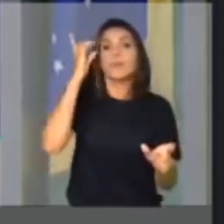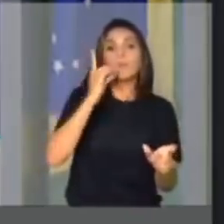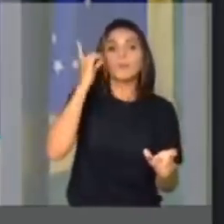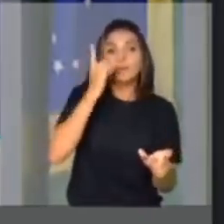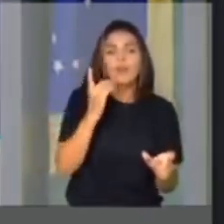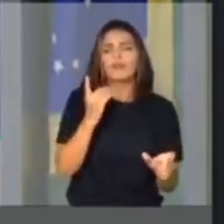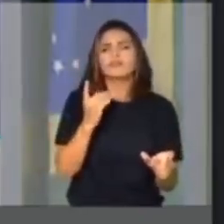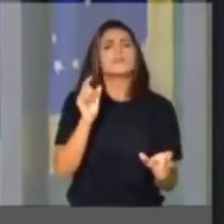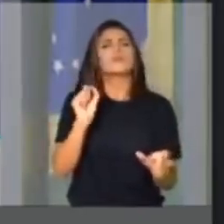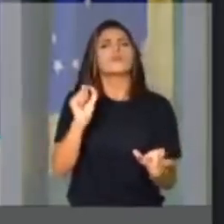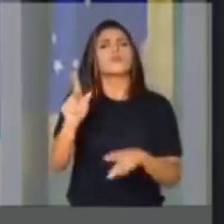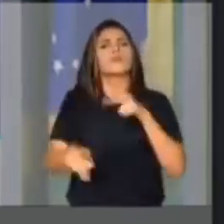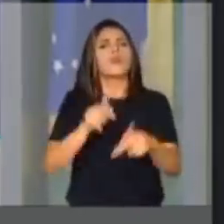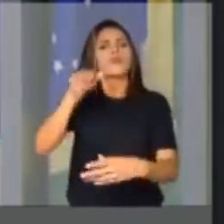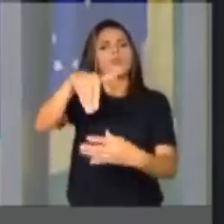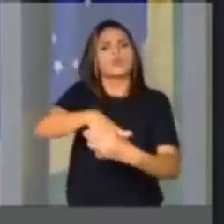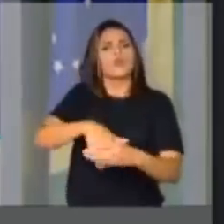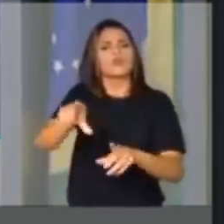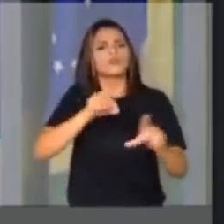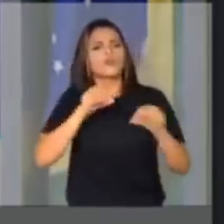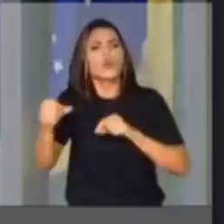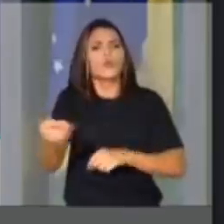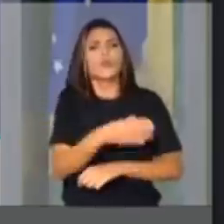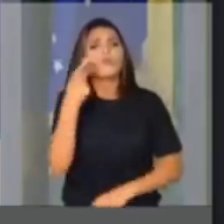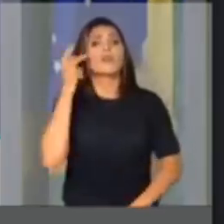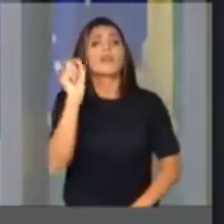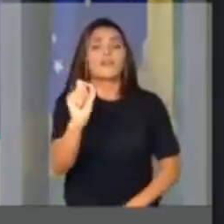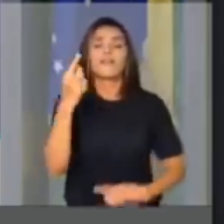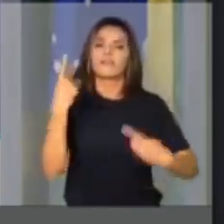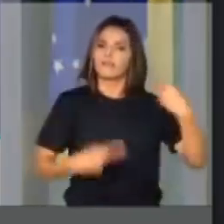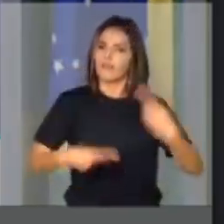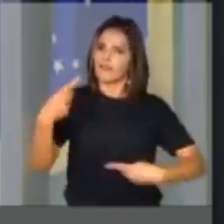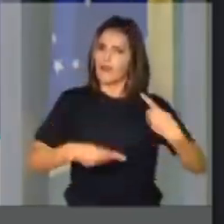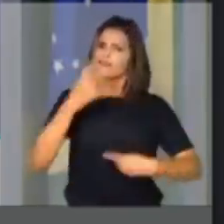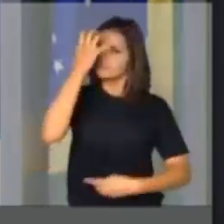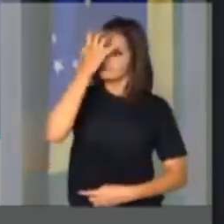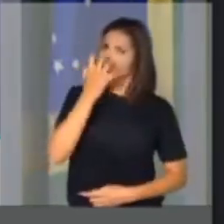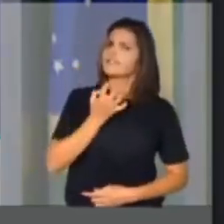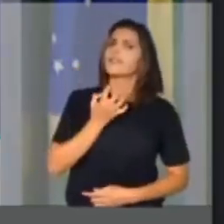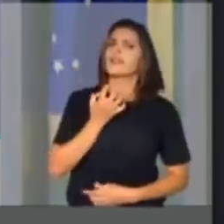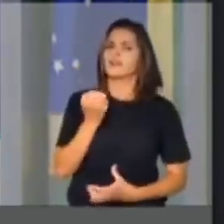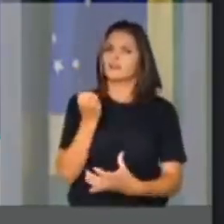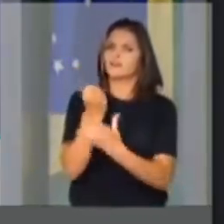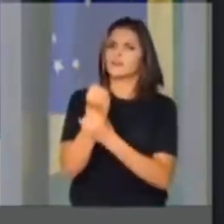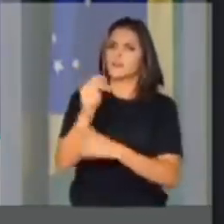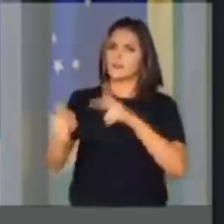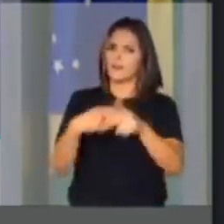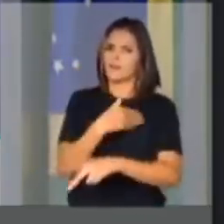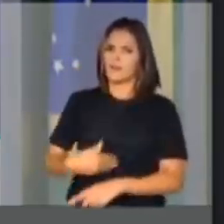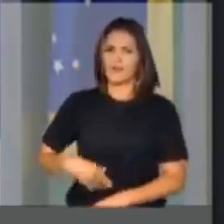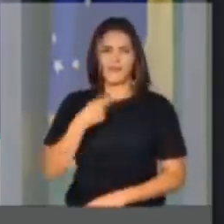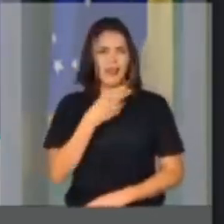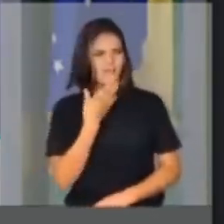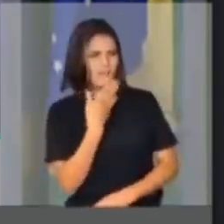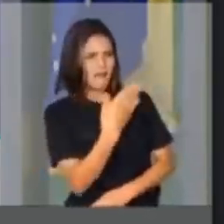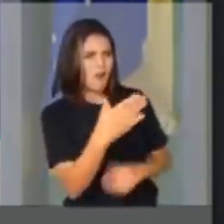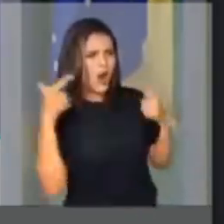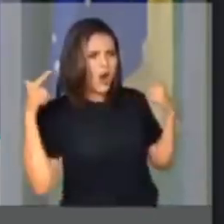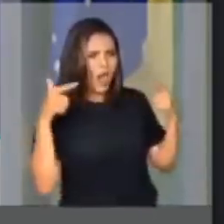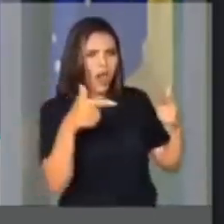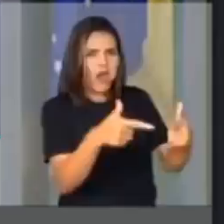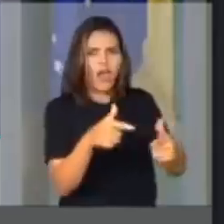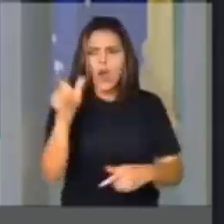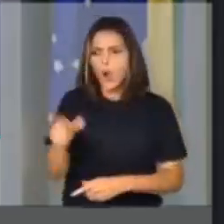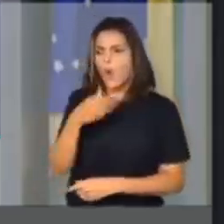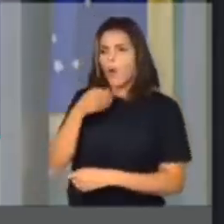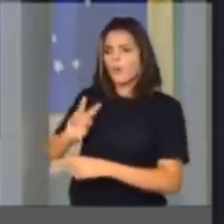foi eleita para ter debates sérios sobre segurança pública. Não para falar a favor de assalto, não para falar que o guarda